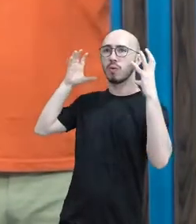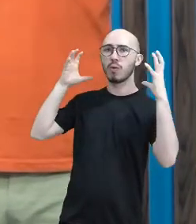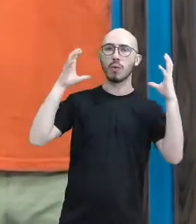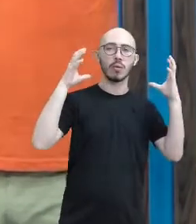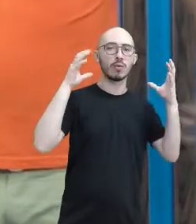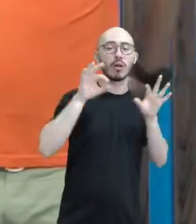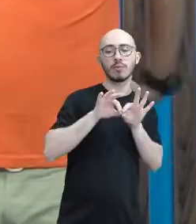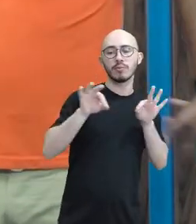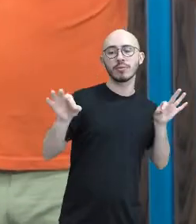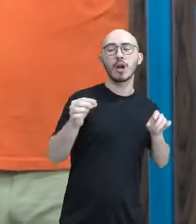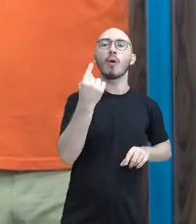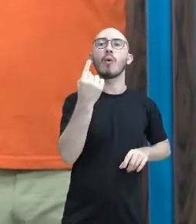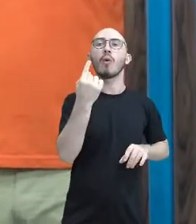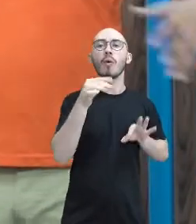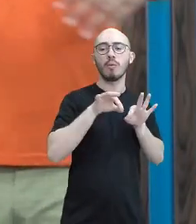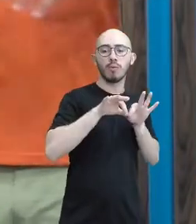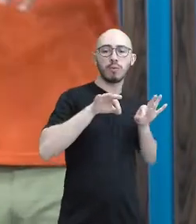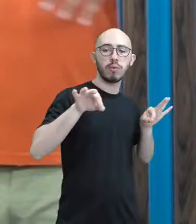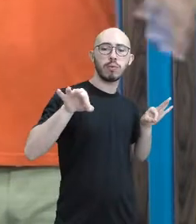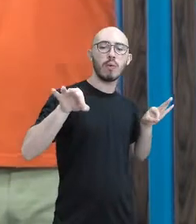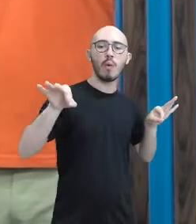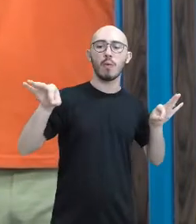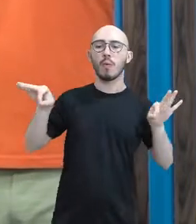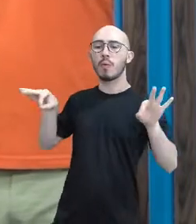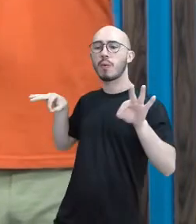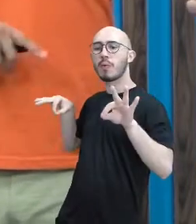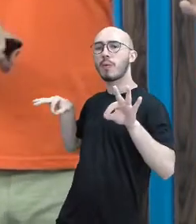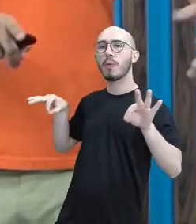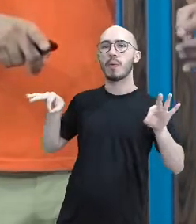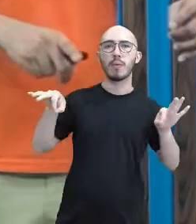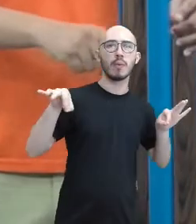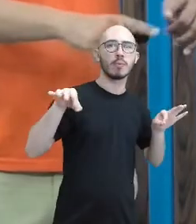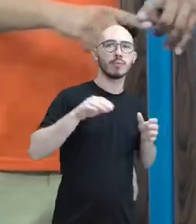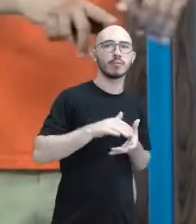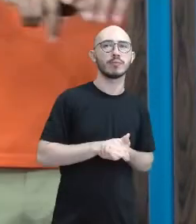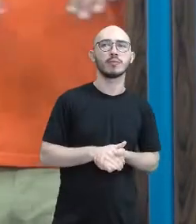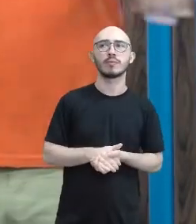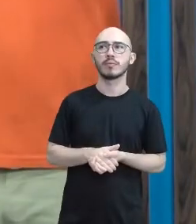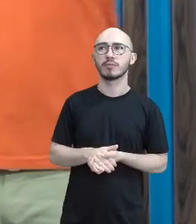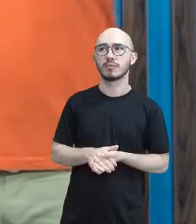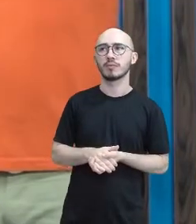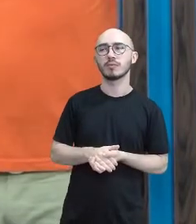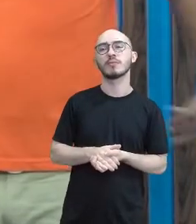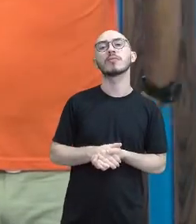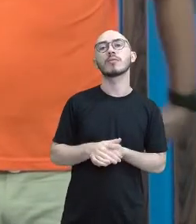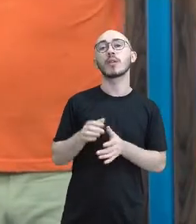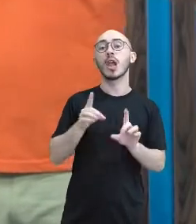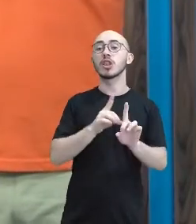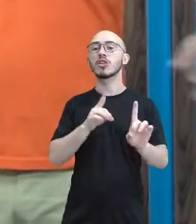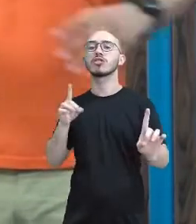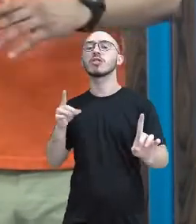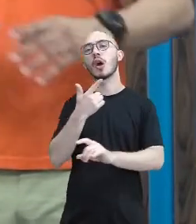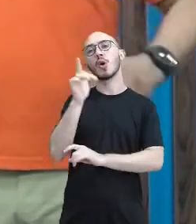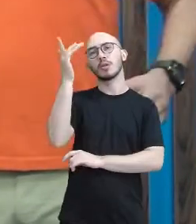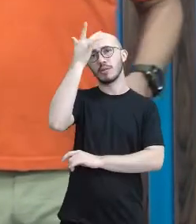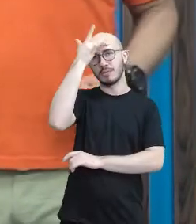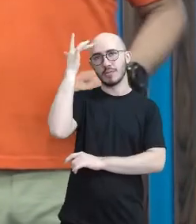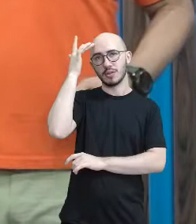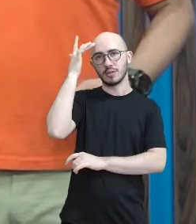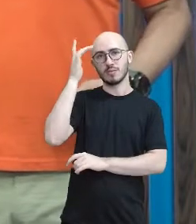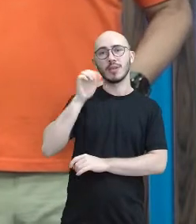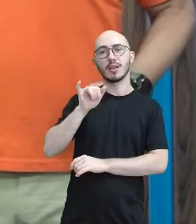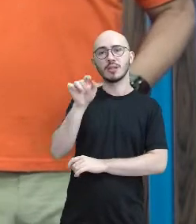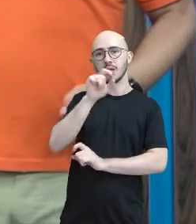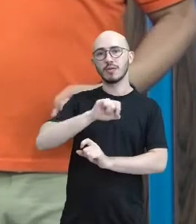metro, uma circunferência de um metro, circunferência não, um raio no caso, né? Um raio de um metro de distância de outra pessoa. Então, se